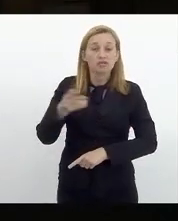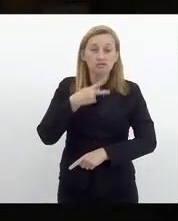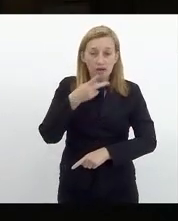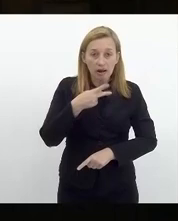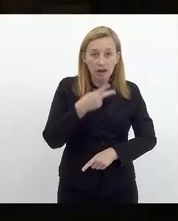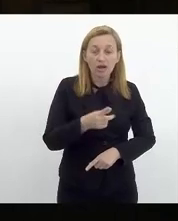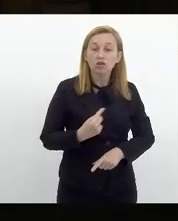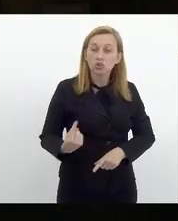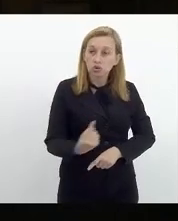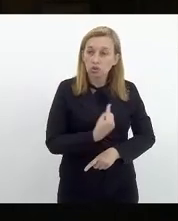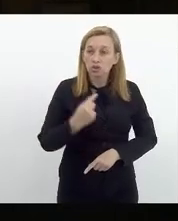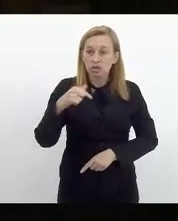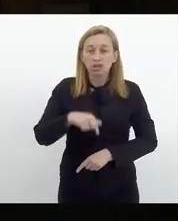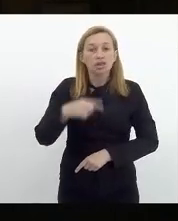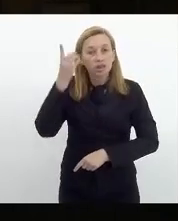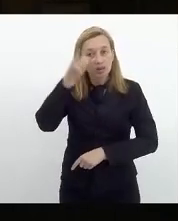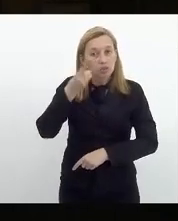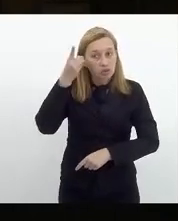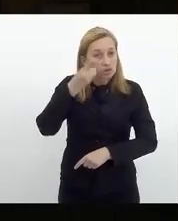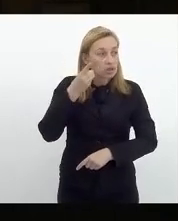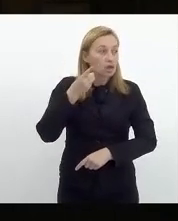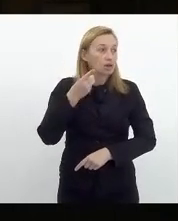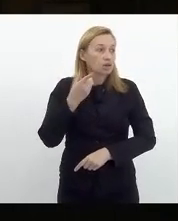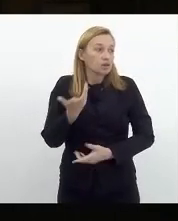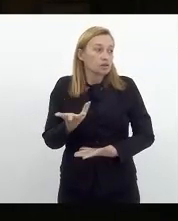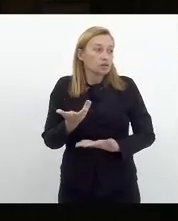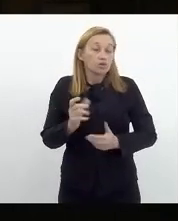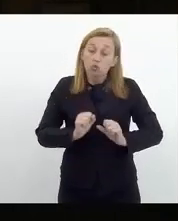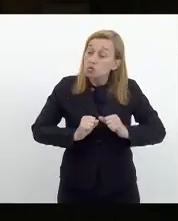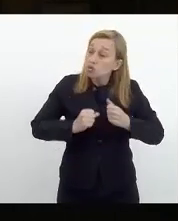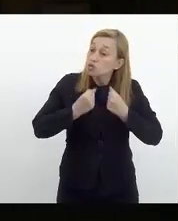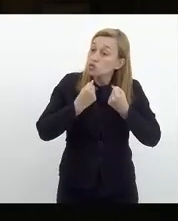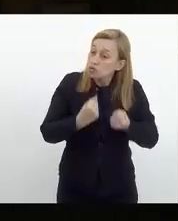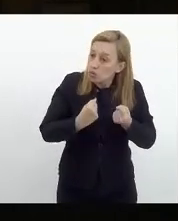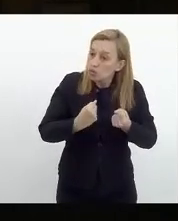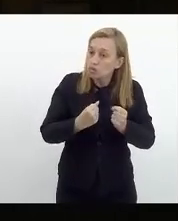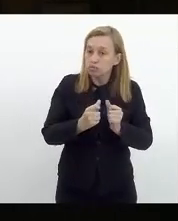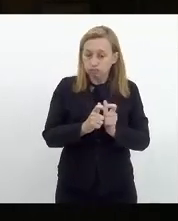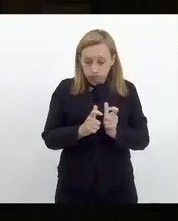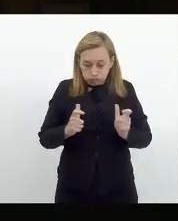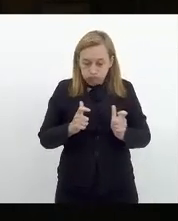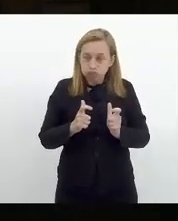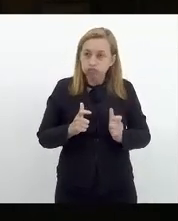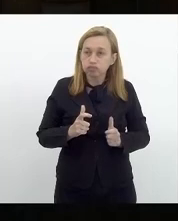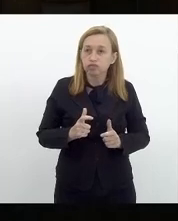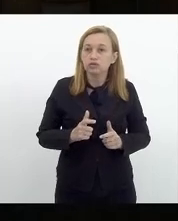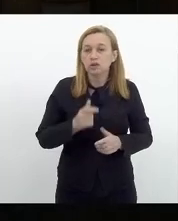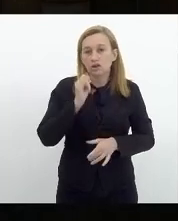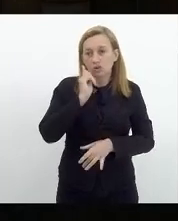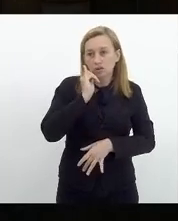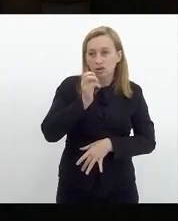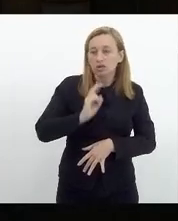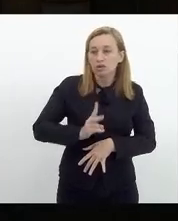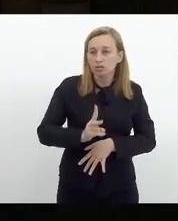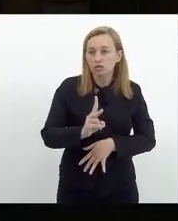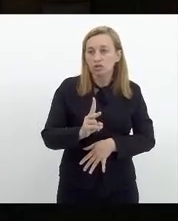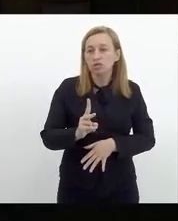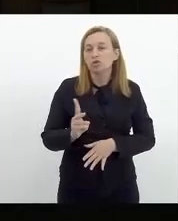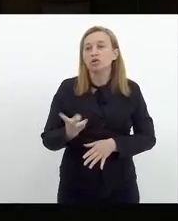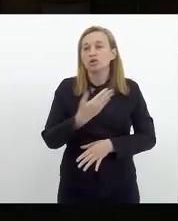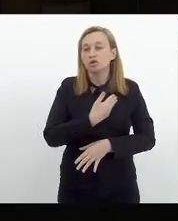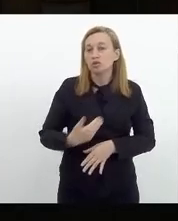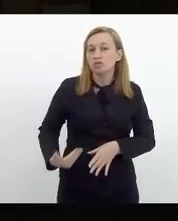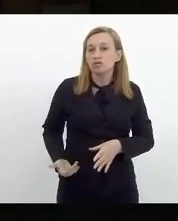nós aqui deputados Estamos fazendo um esforço hercúleo para manter a narrativa que o governo hoje